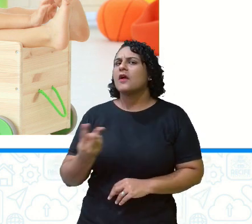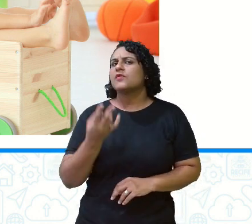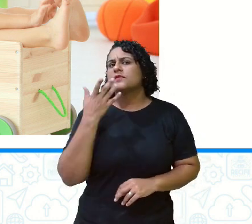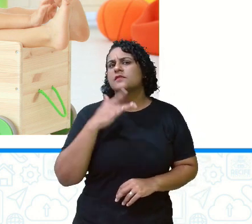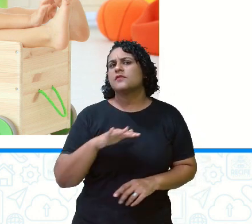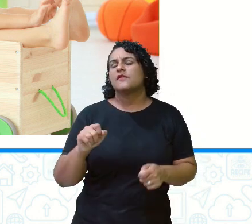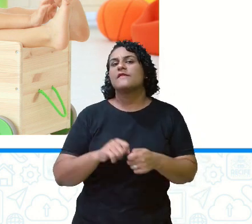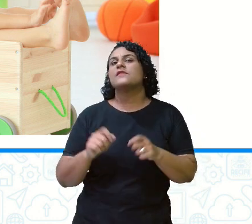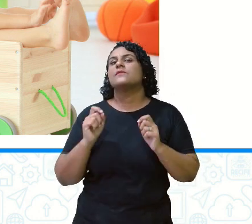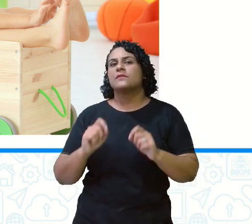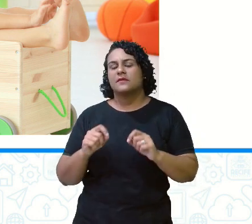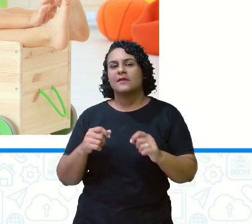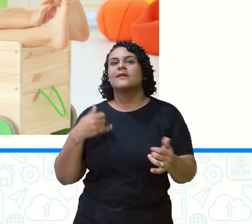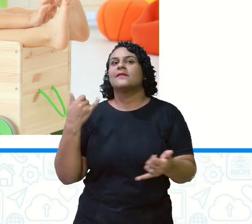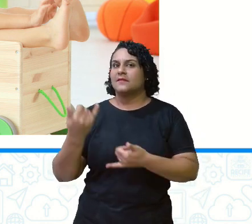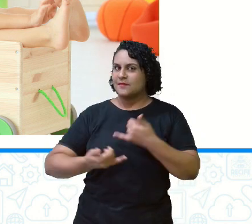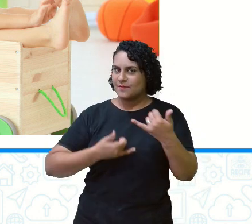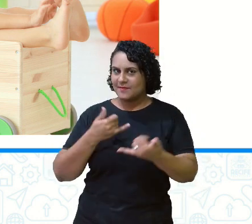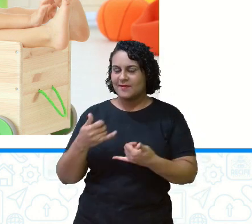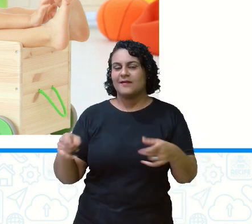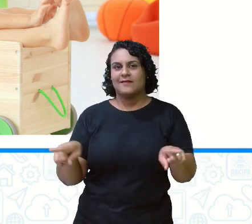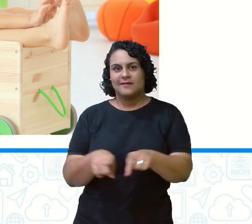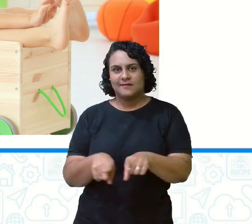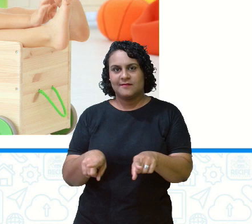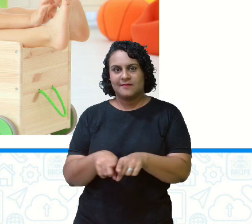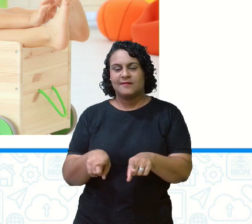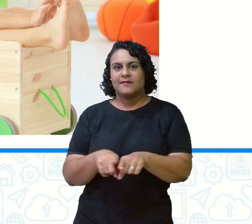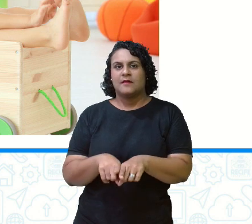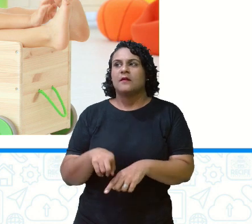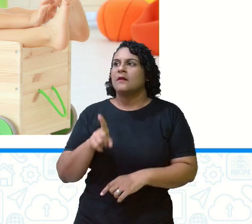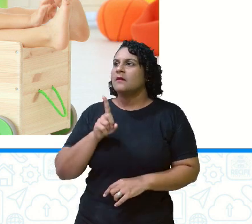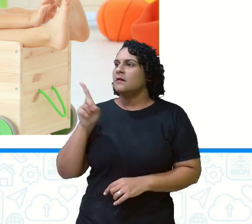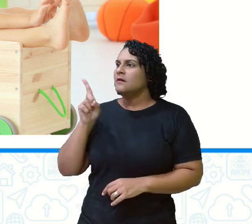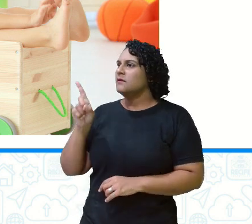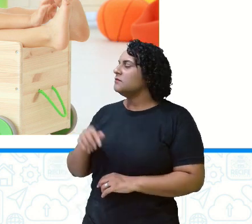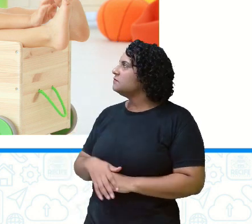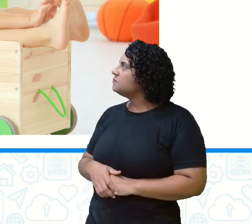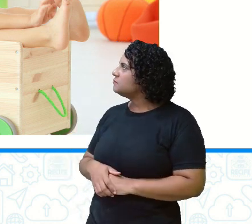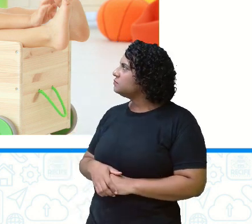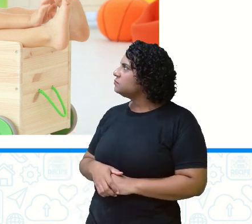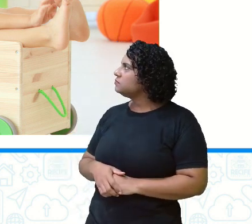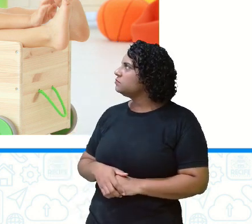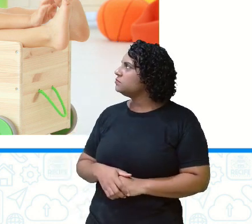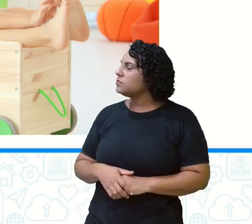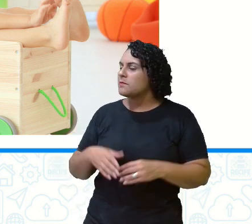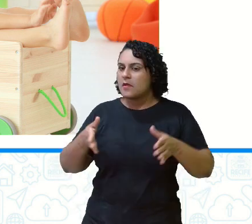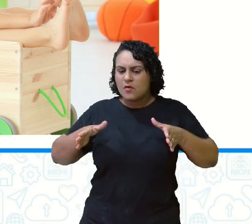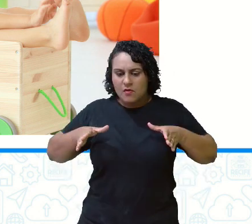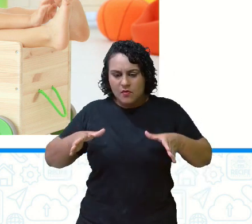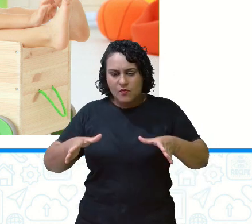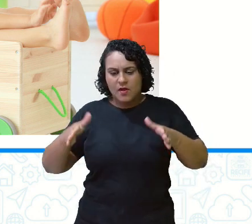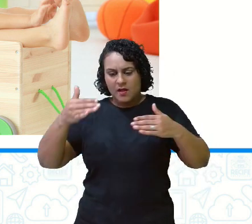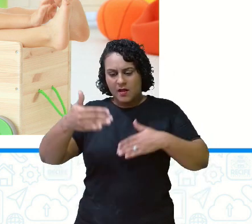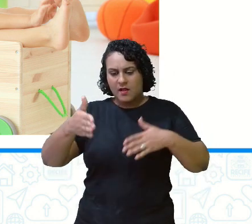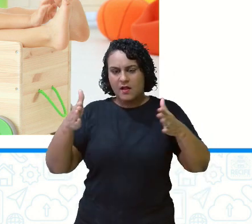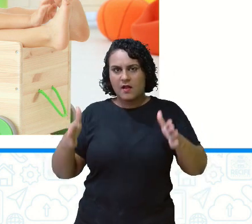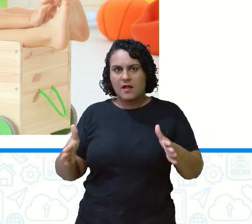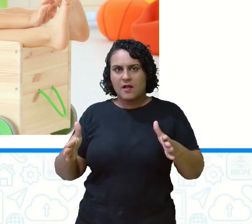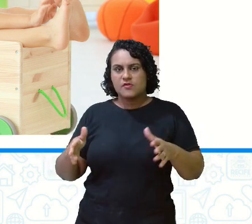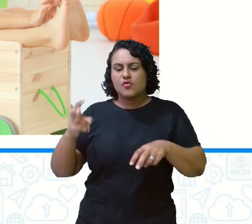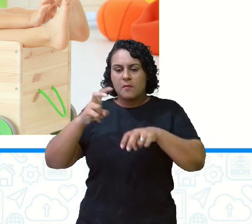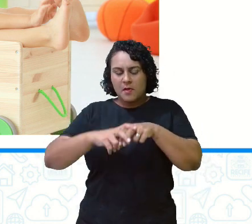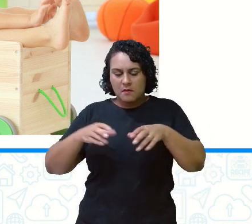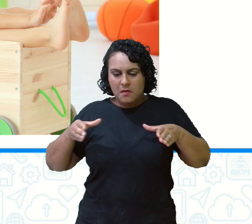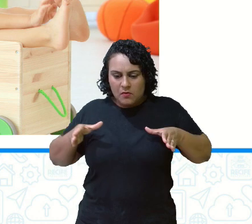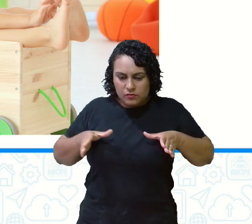fazendo? Elas também estão brincando. Observem que o menino está sendo empurrado ali, ó, em uma caixinha de